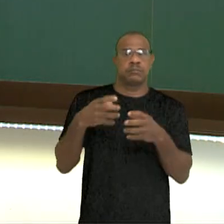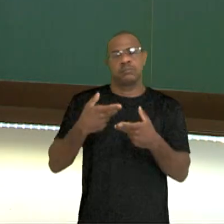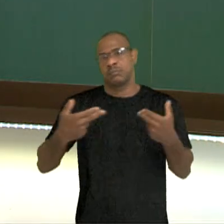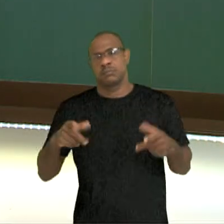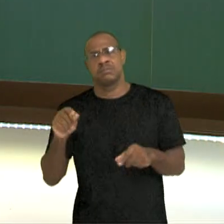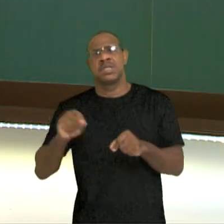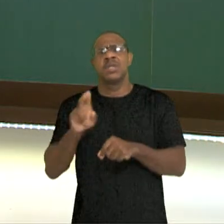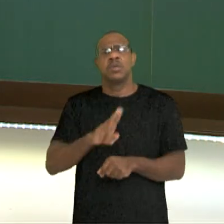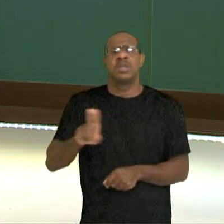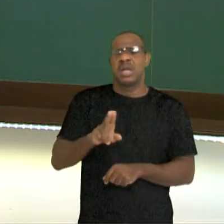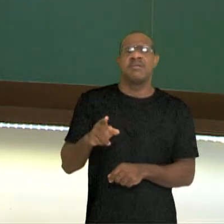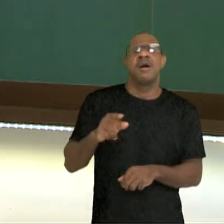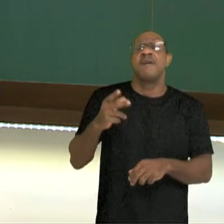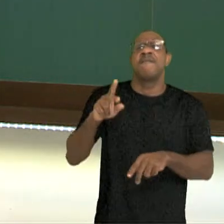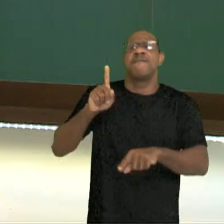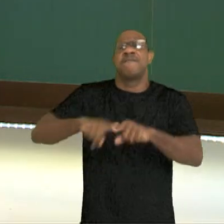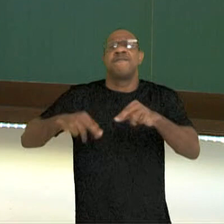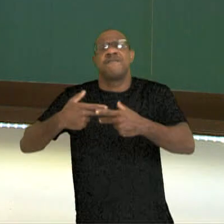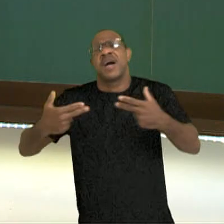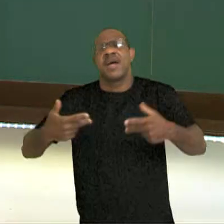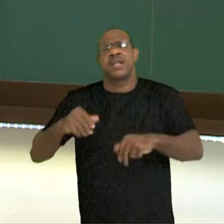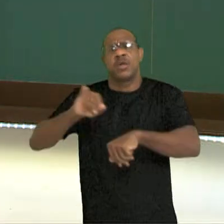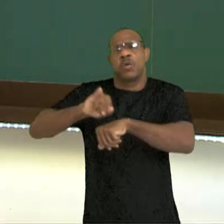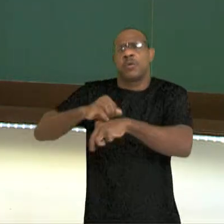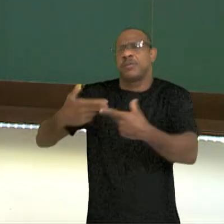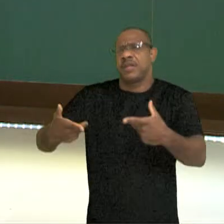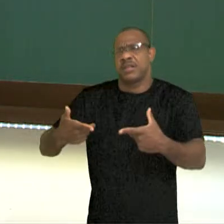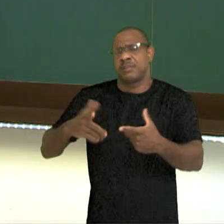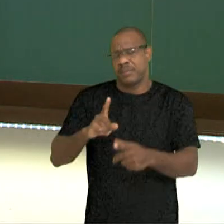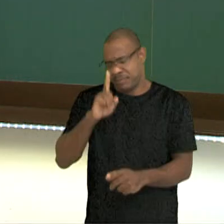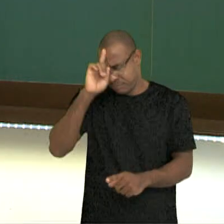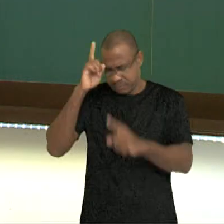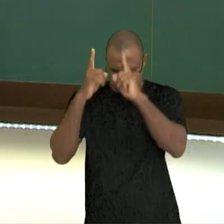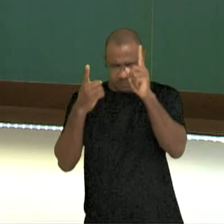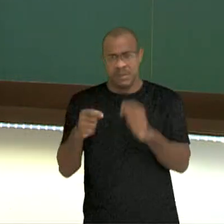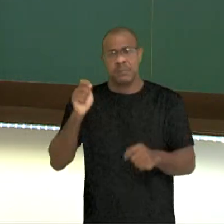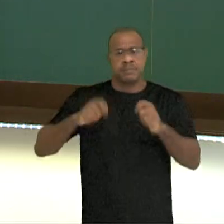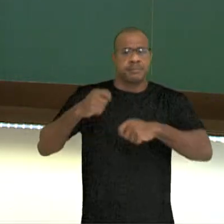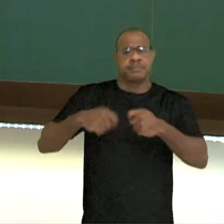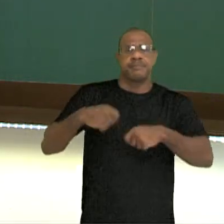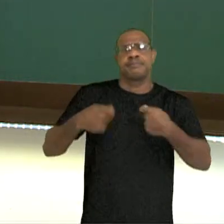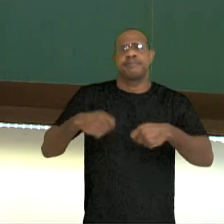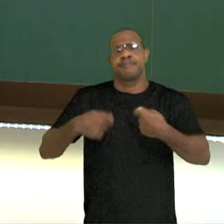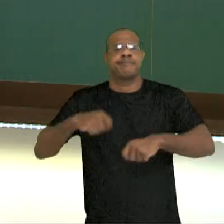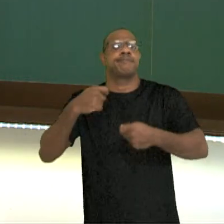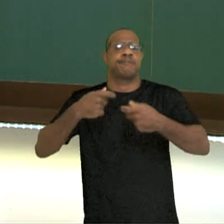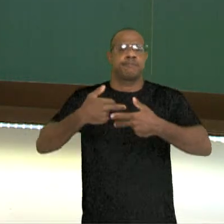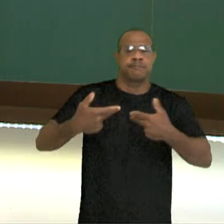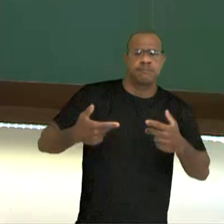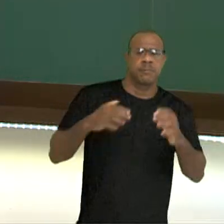vários objetos, tá, para criar seus instrumentos musicais. A base sempre foi